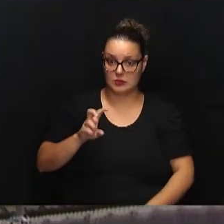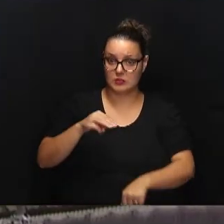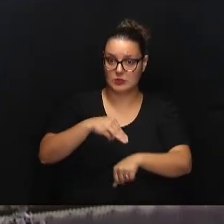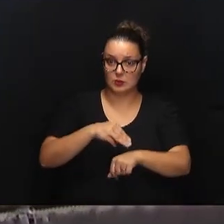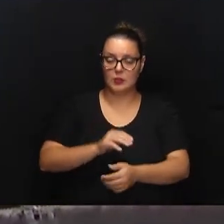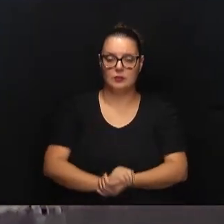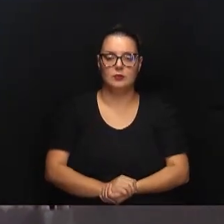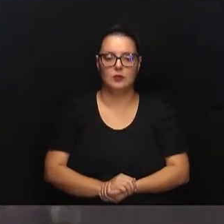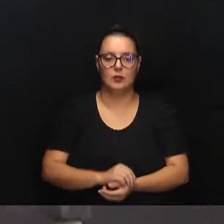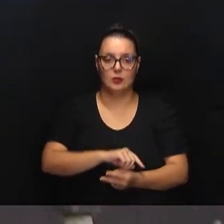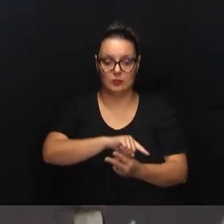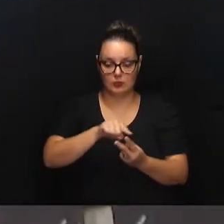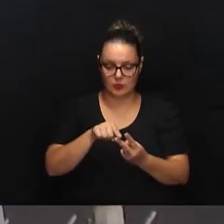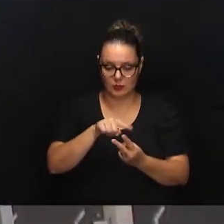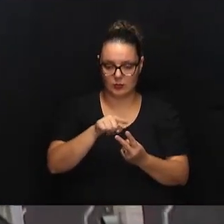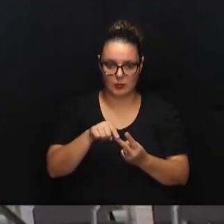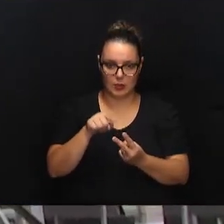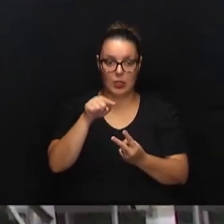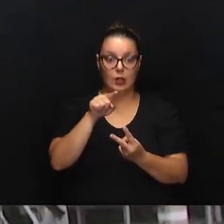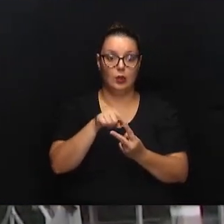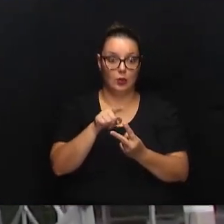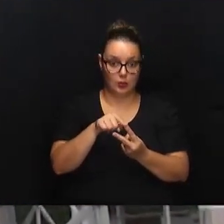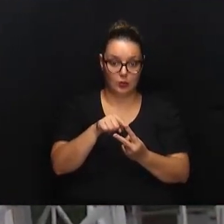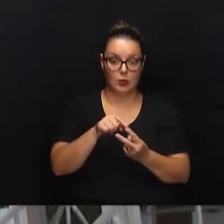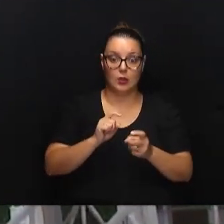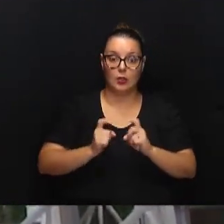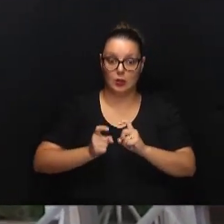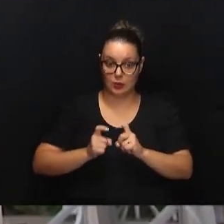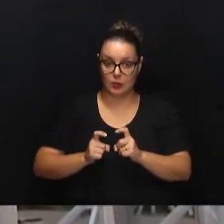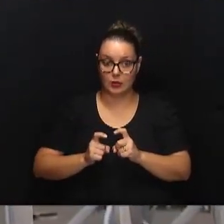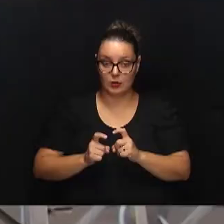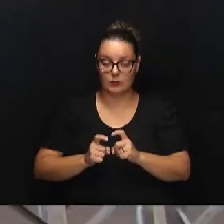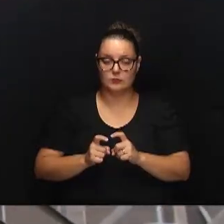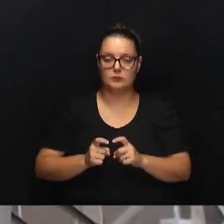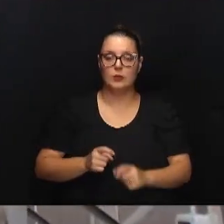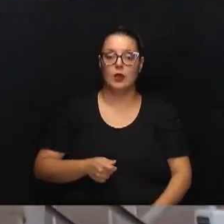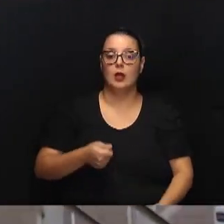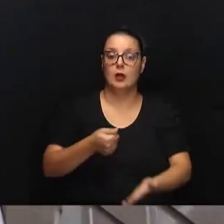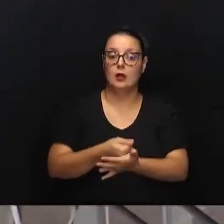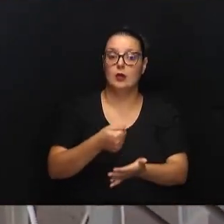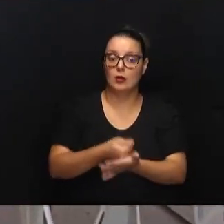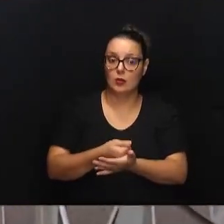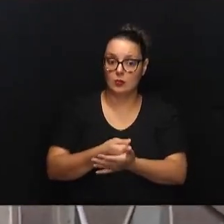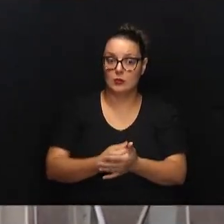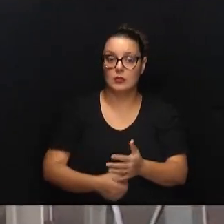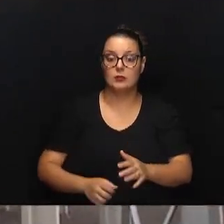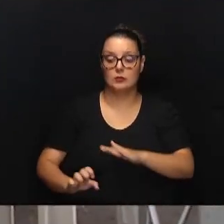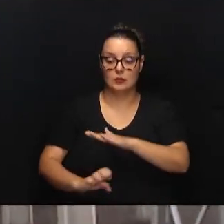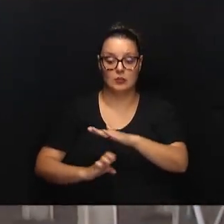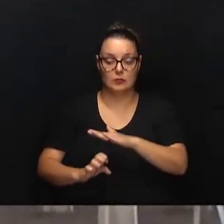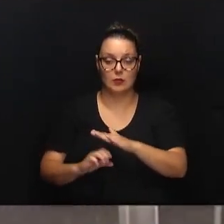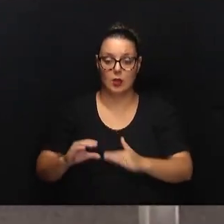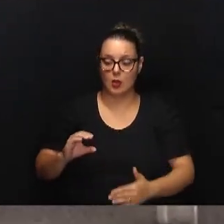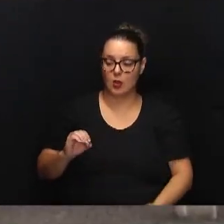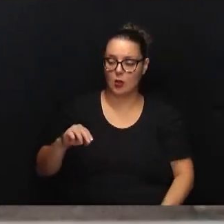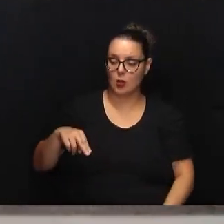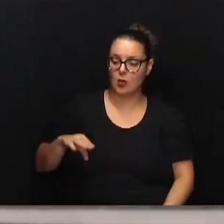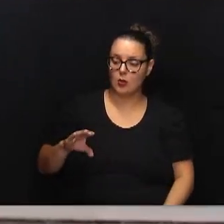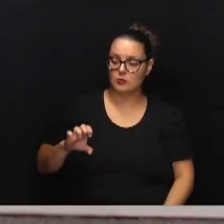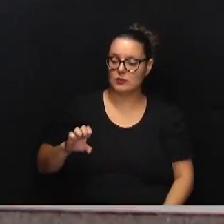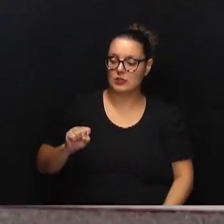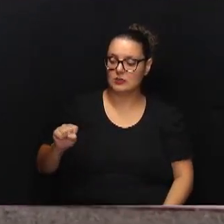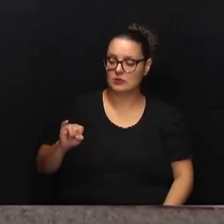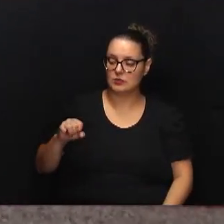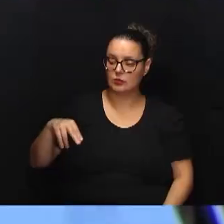Um dos projetos discutidos na reunião altera a lei sobre a obrigatoriedade das empresas concessionárias ou permissionárias